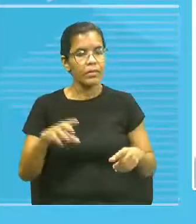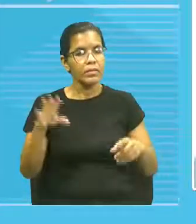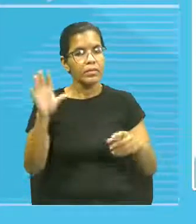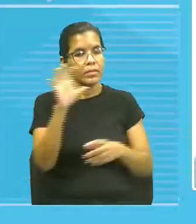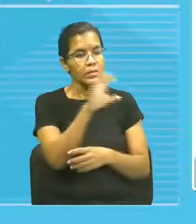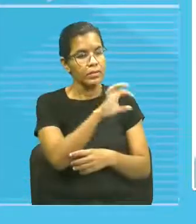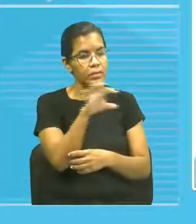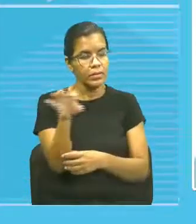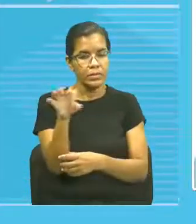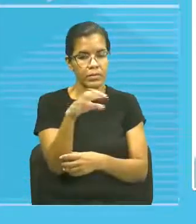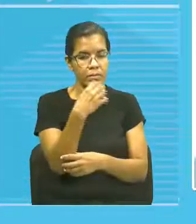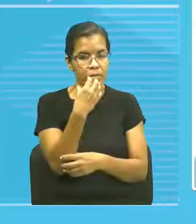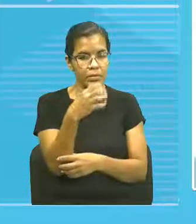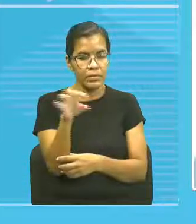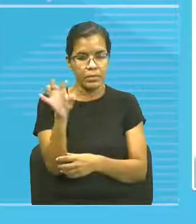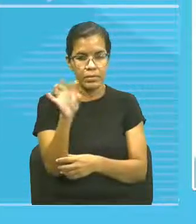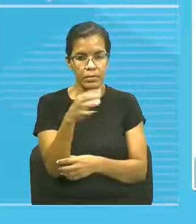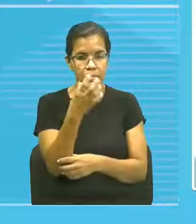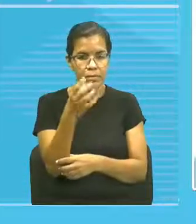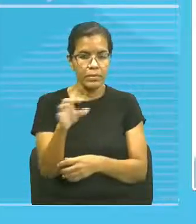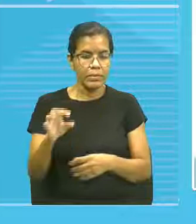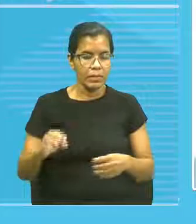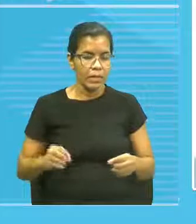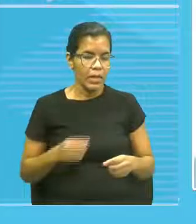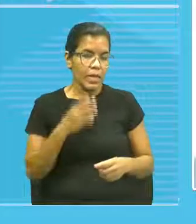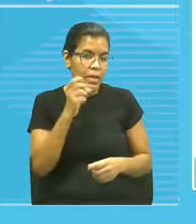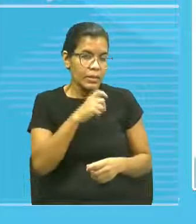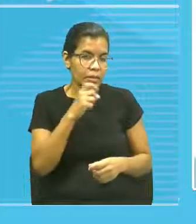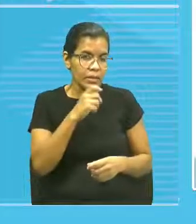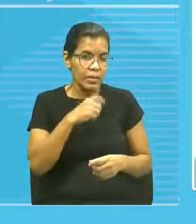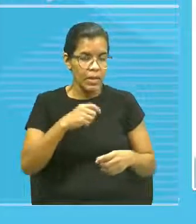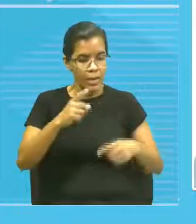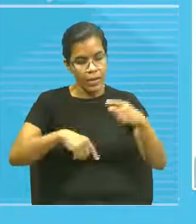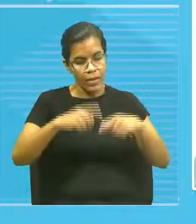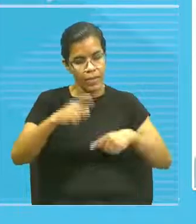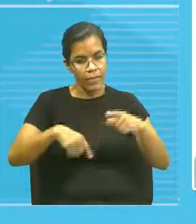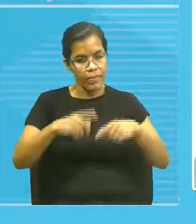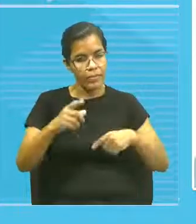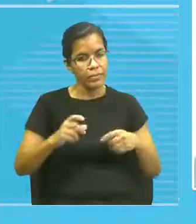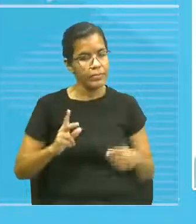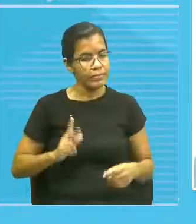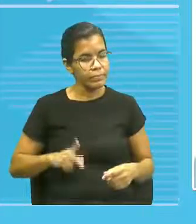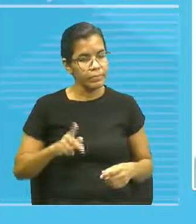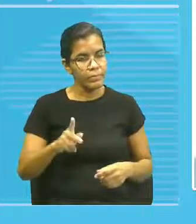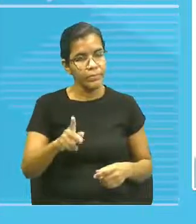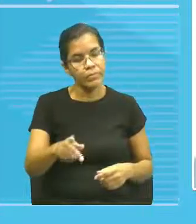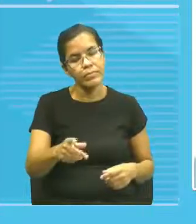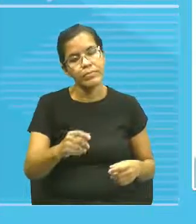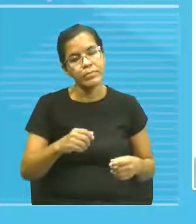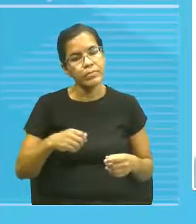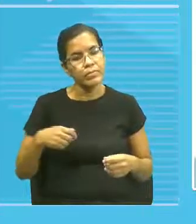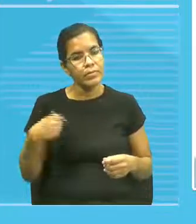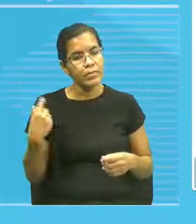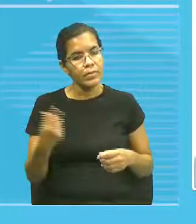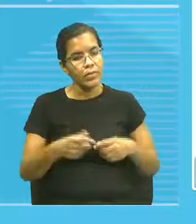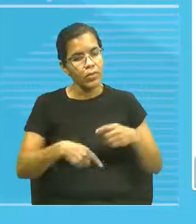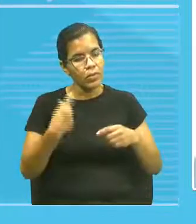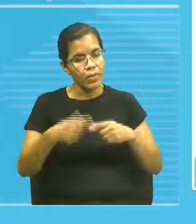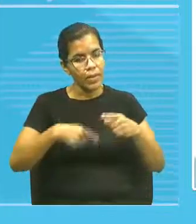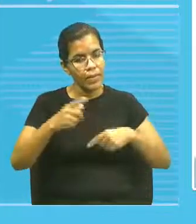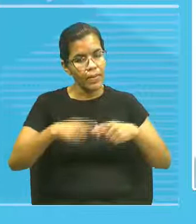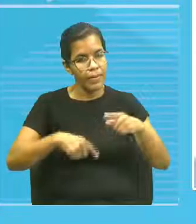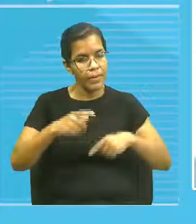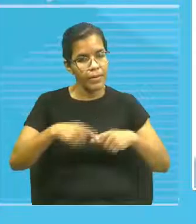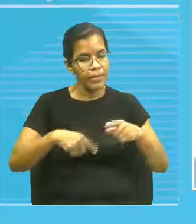liga o computador, ele diz, pra quê? É pra resfriar as peças. Sempre, sempre, sempre, toda máquina que você